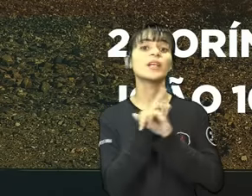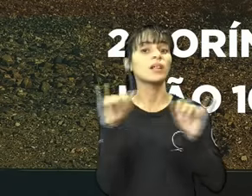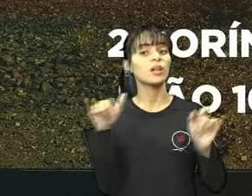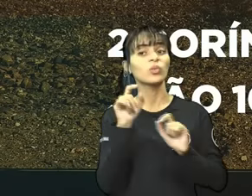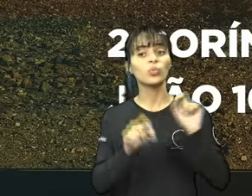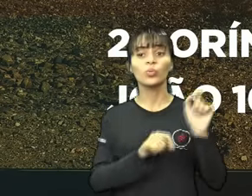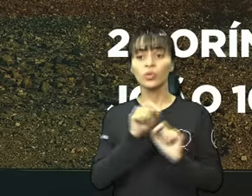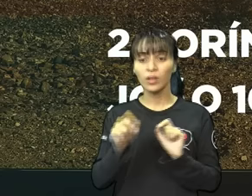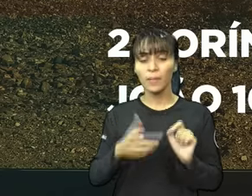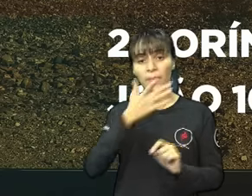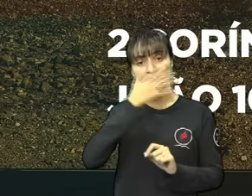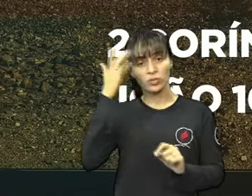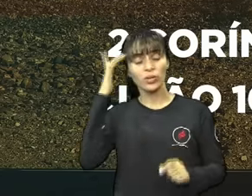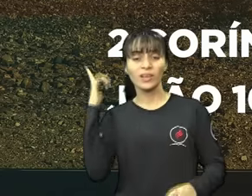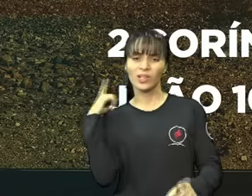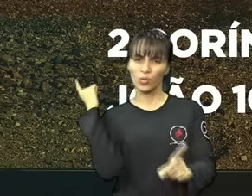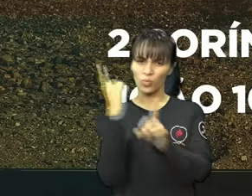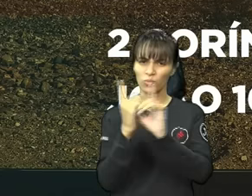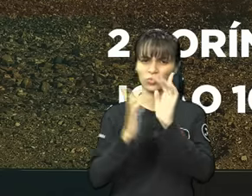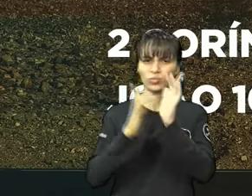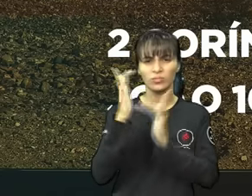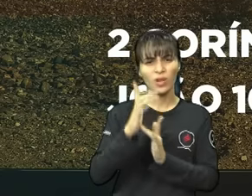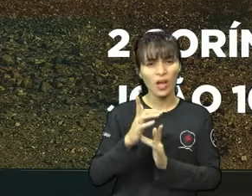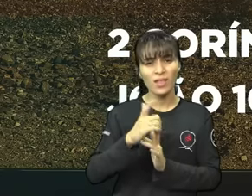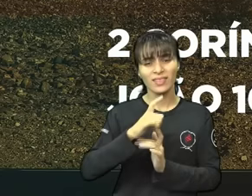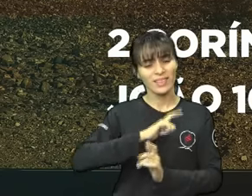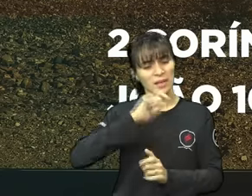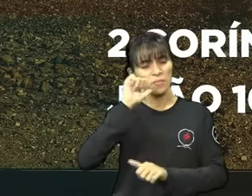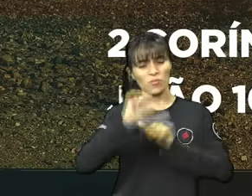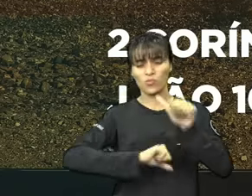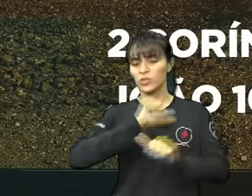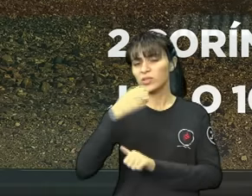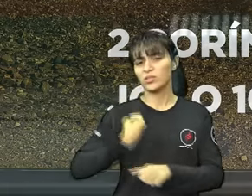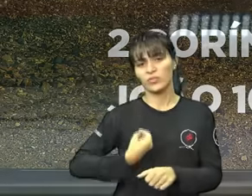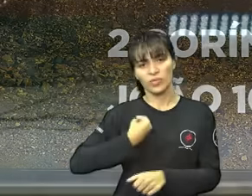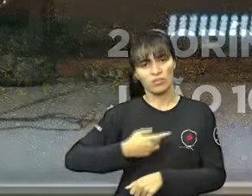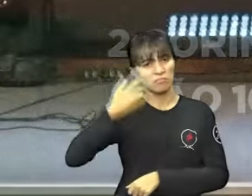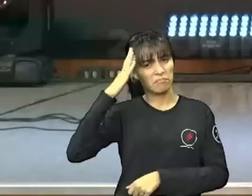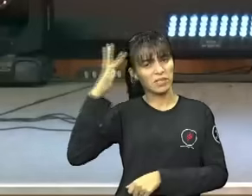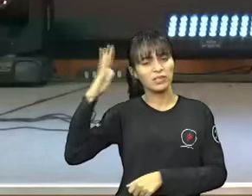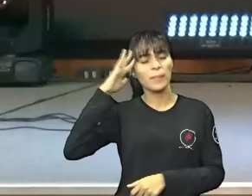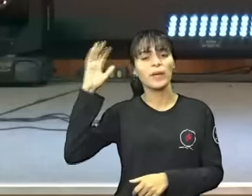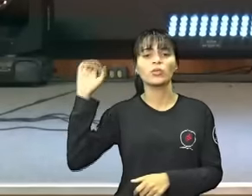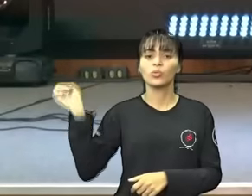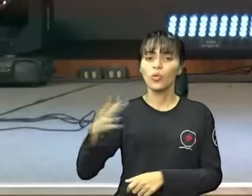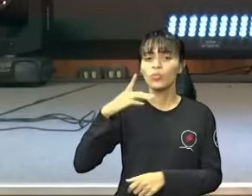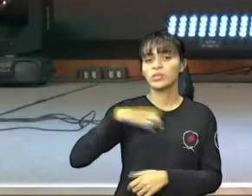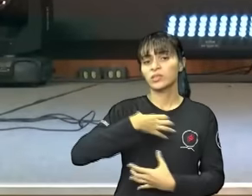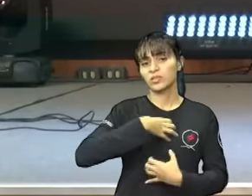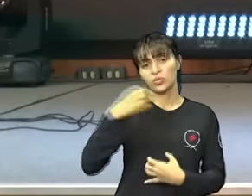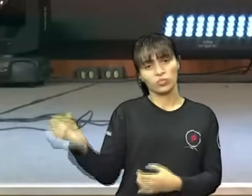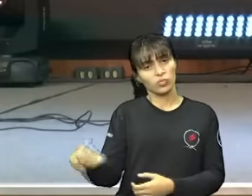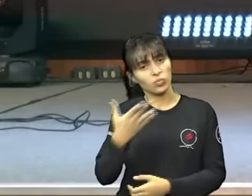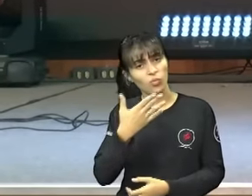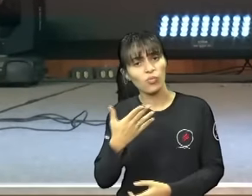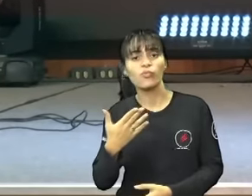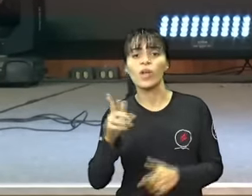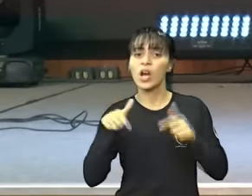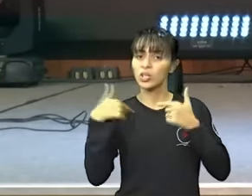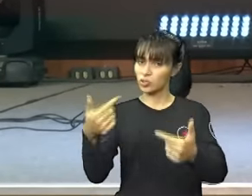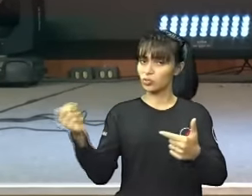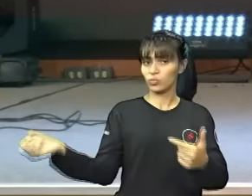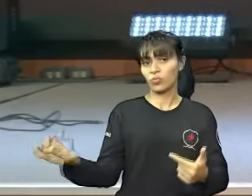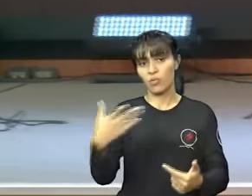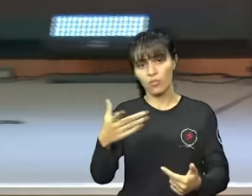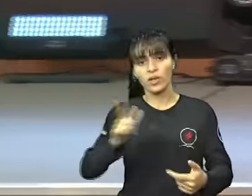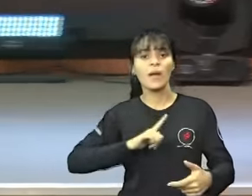quando uma pessoa tem um encontro com Cristo é uma mudança radical de vida Novo Pensar novo sentido e novo agir tem